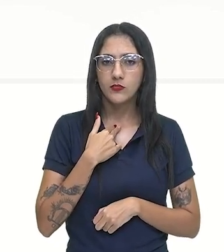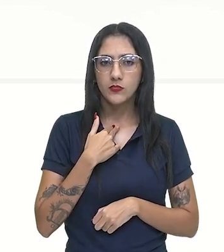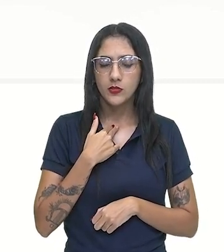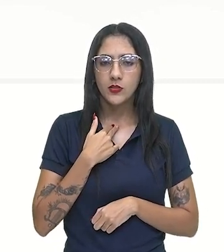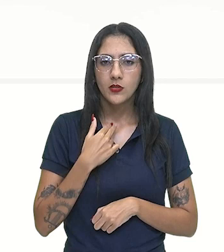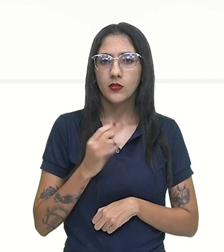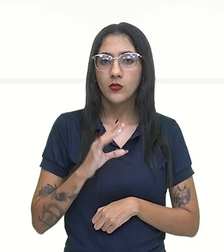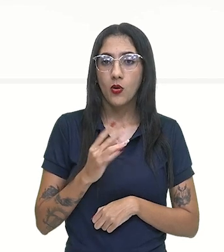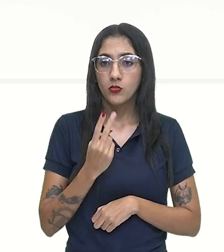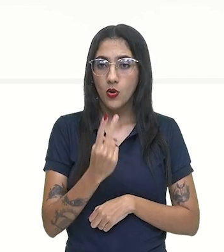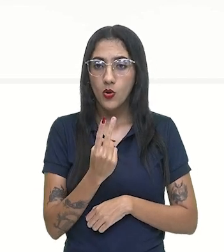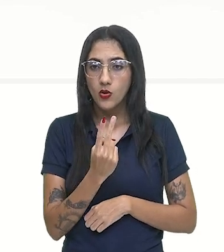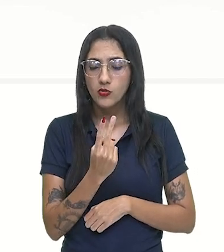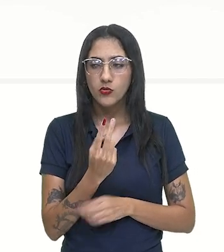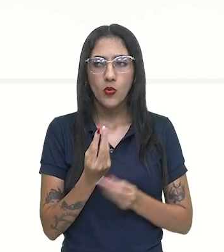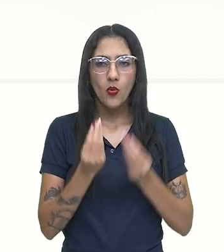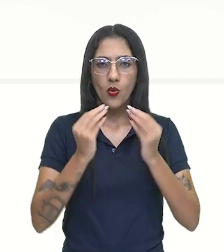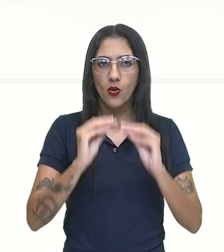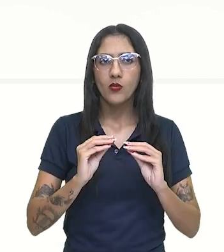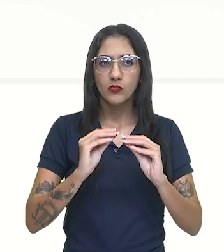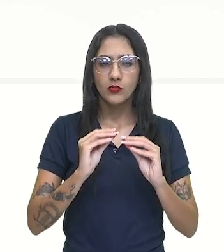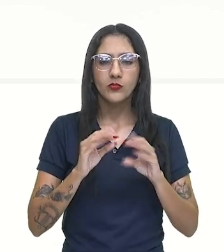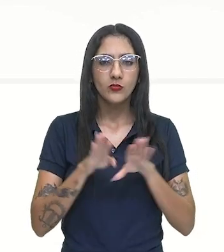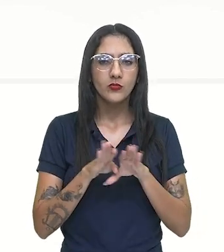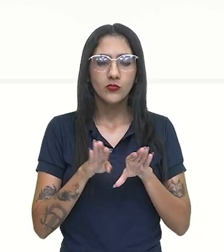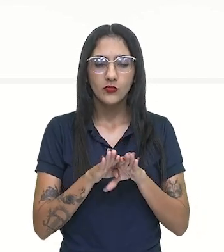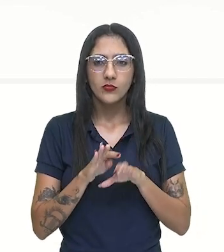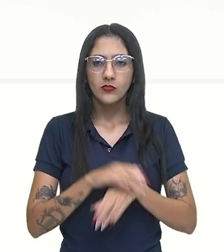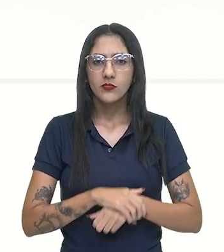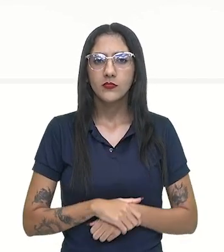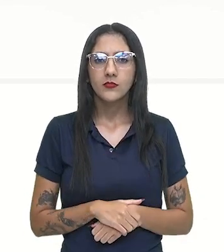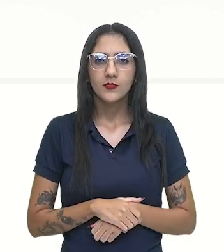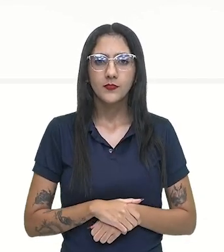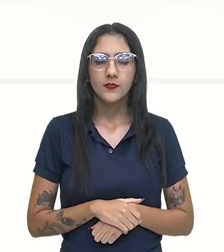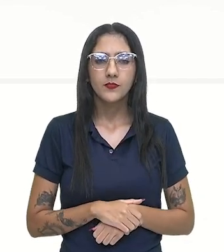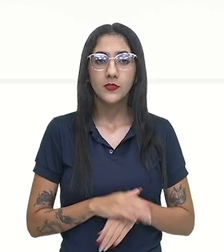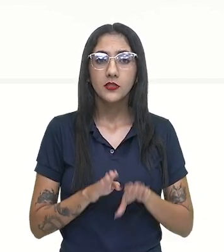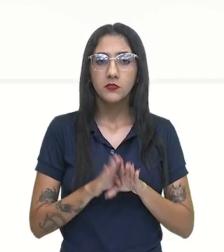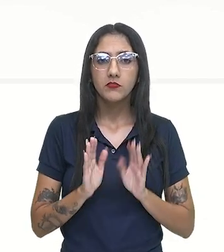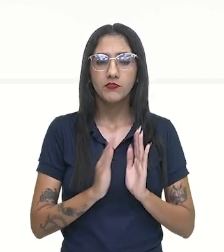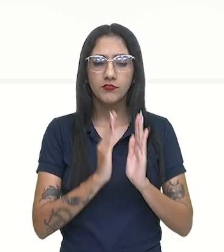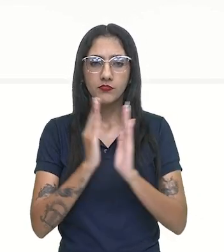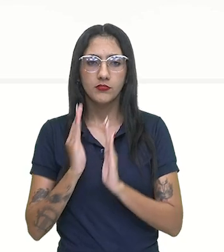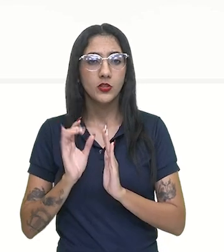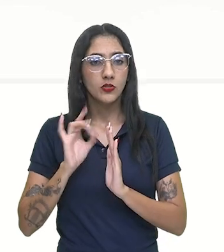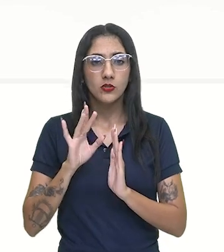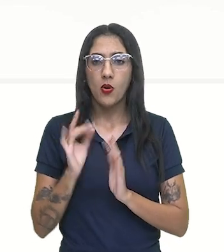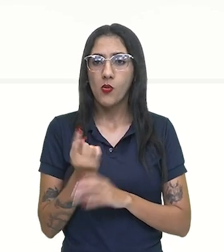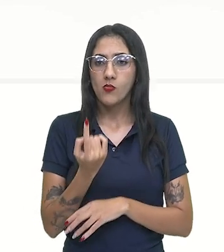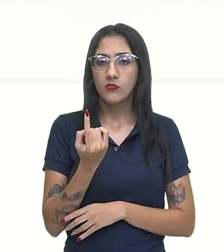2 opções, já que eu escolhi a primeira na primeira posição. E na última,